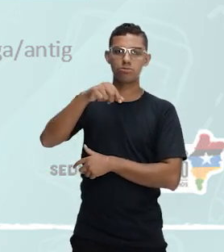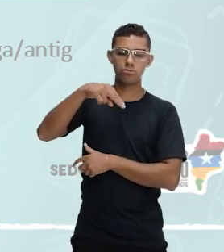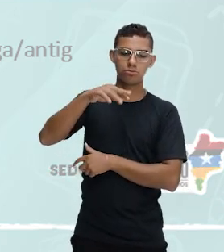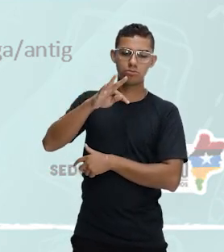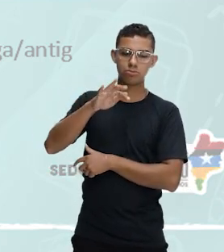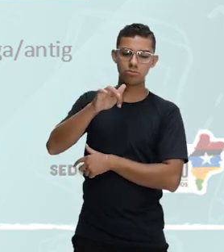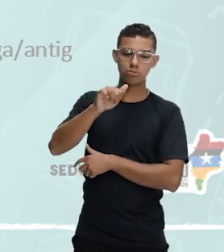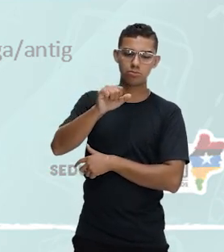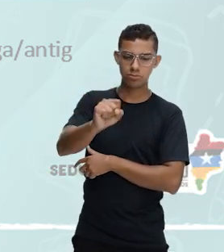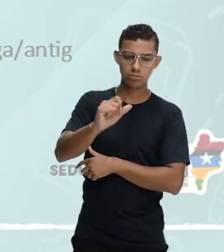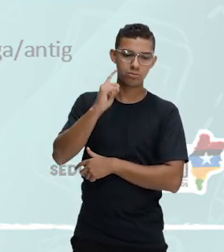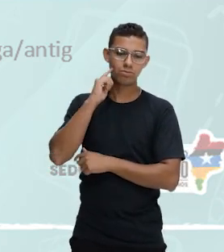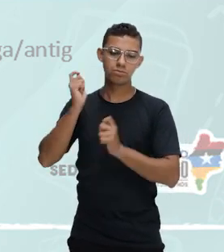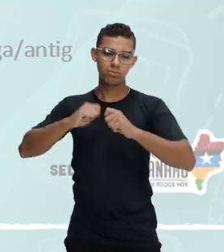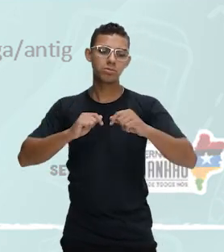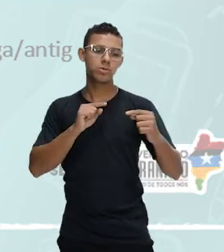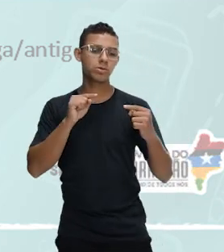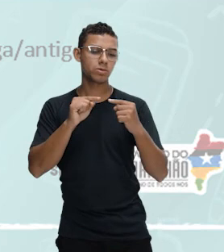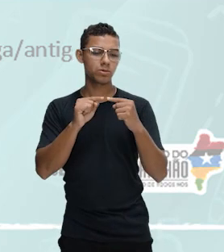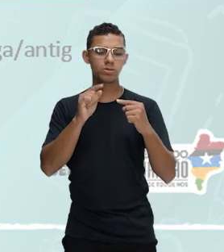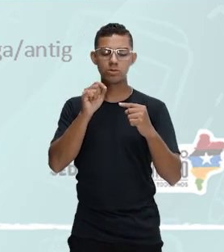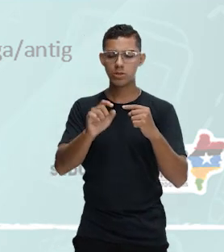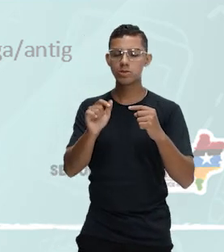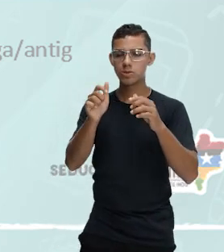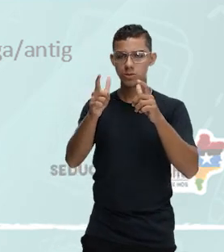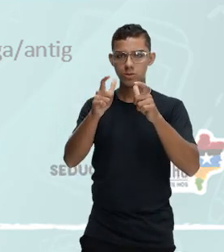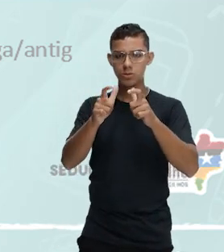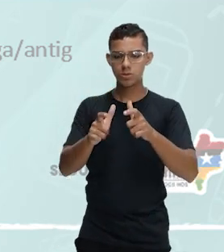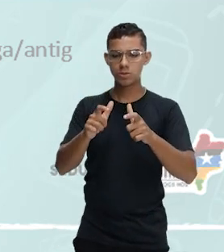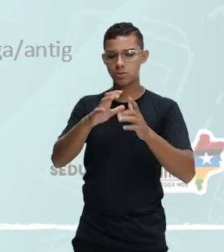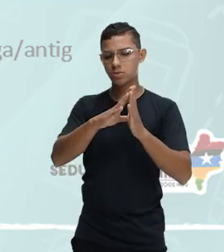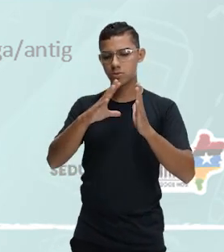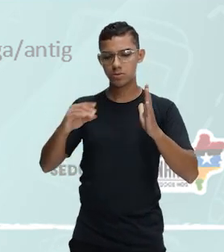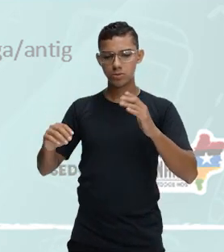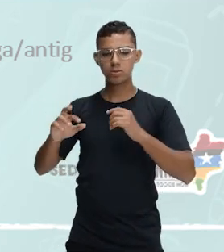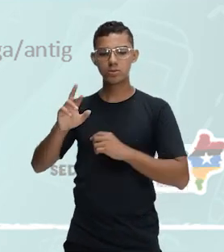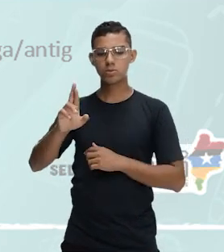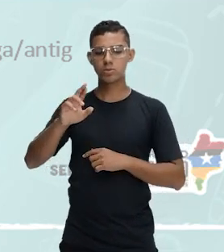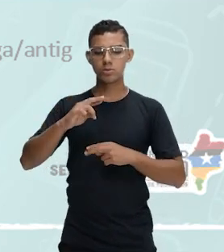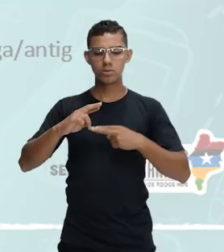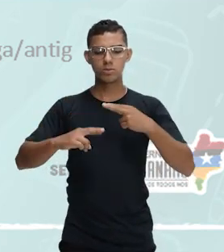considerável precisão. Modelo que foi usado até o Renascimento no século